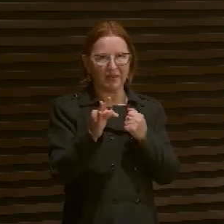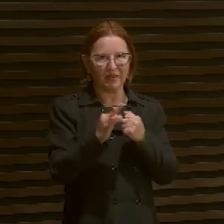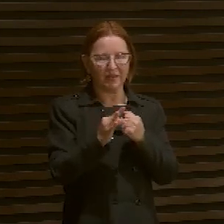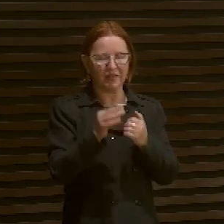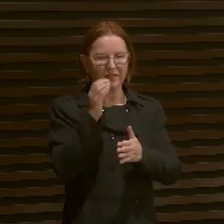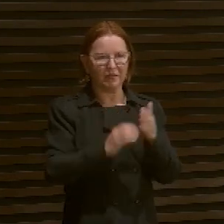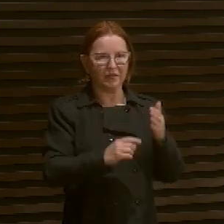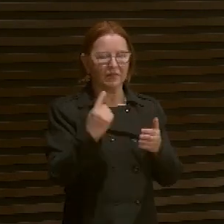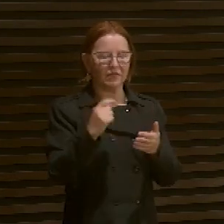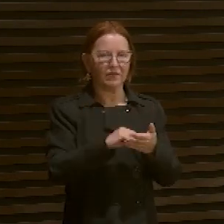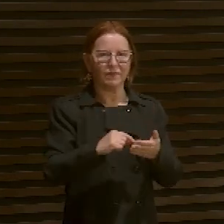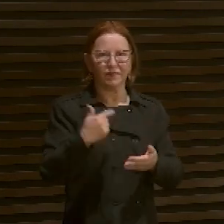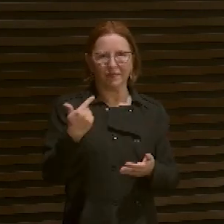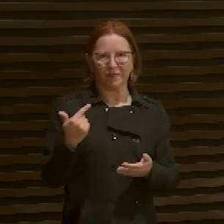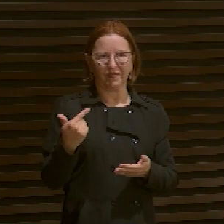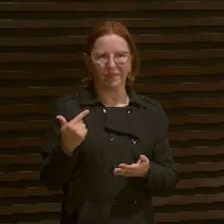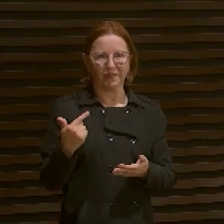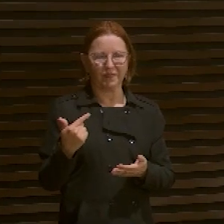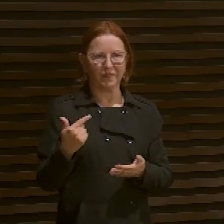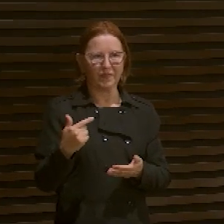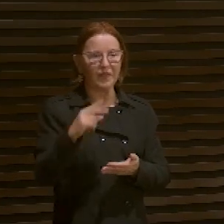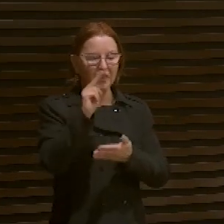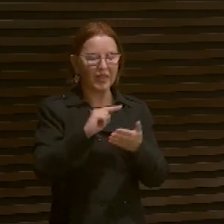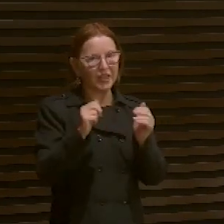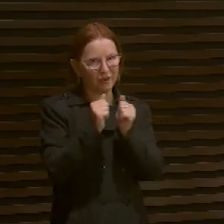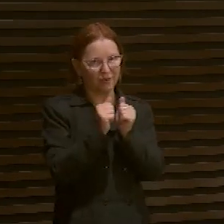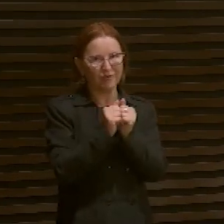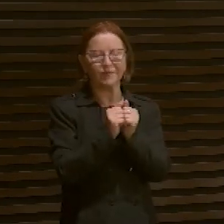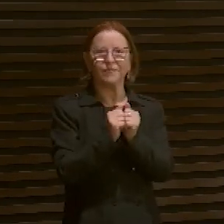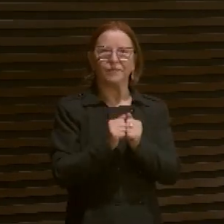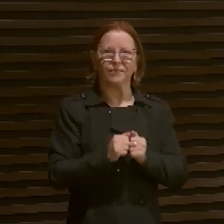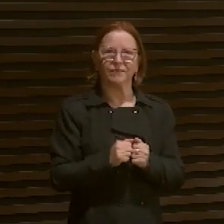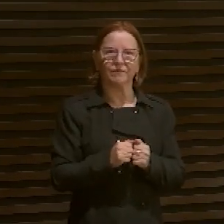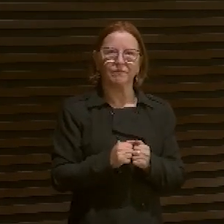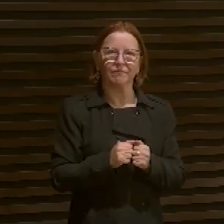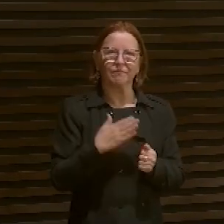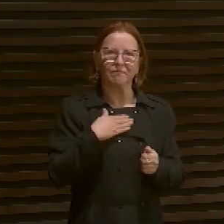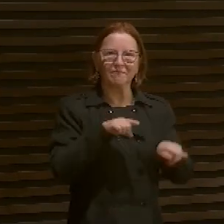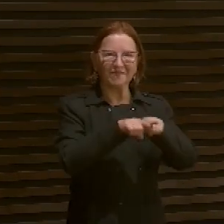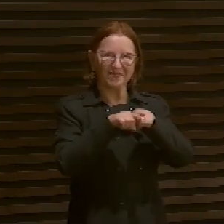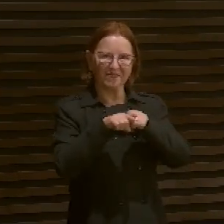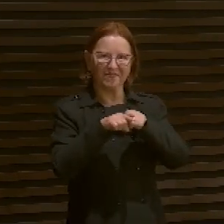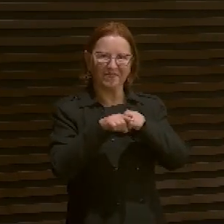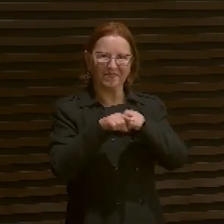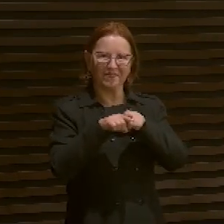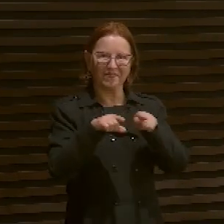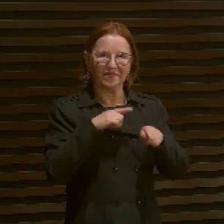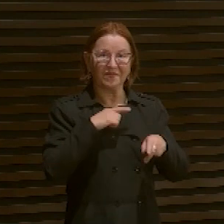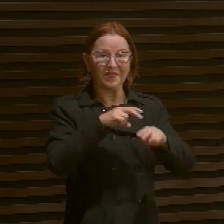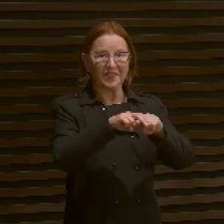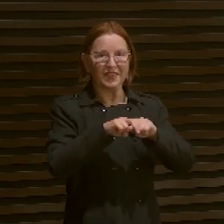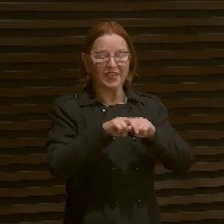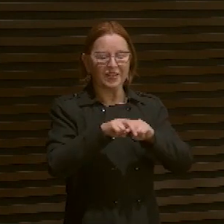2. E eu convido a igreja a ler junto comigo esse versículo. Vamos lá? Meus irmãos,